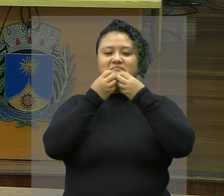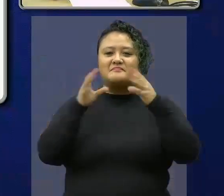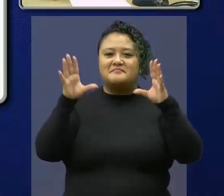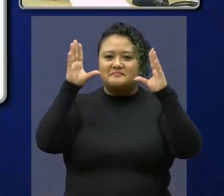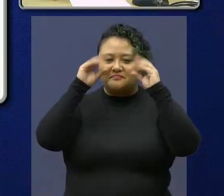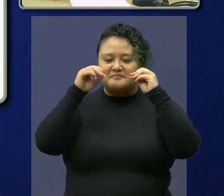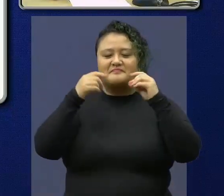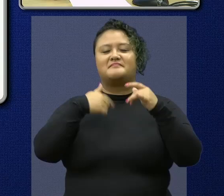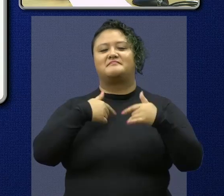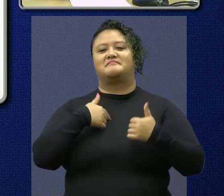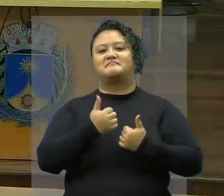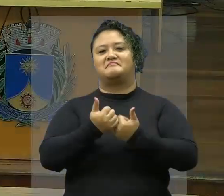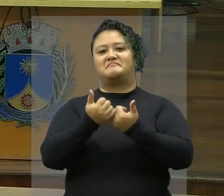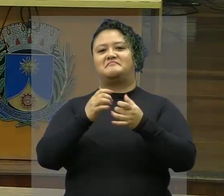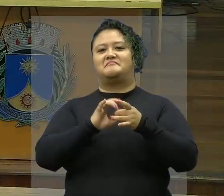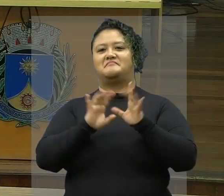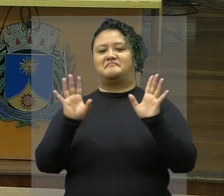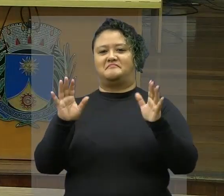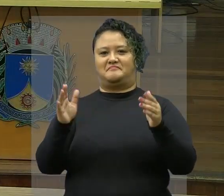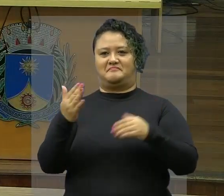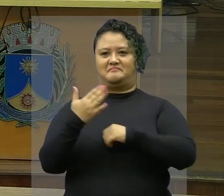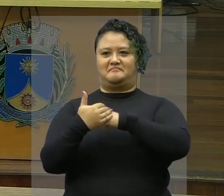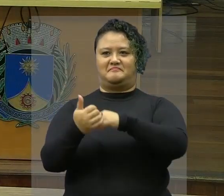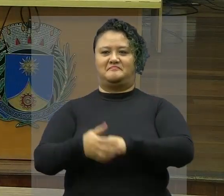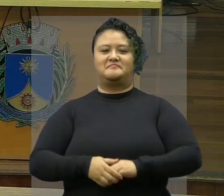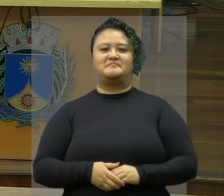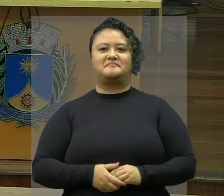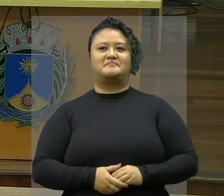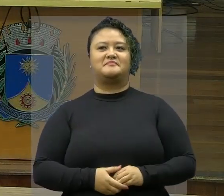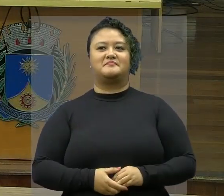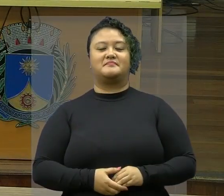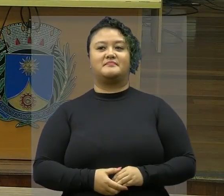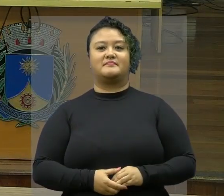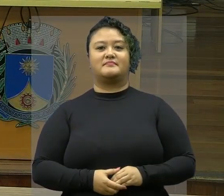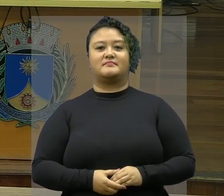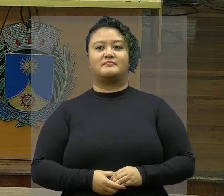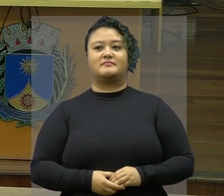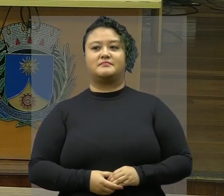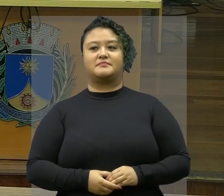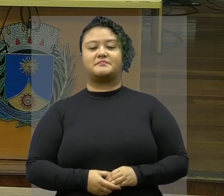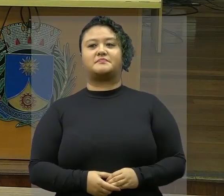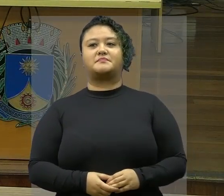coloco à disposição. Obrigado. Até. Tchau, tchau.